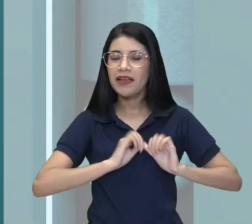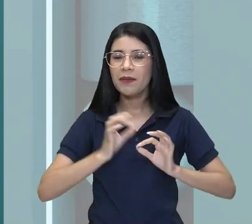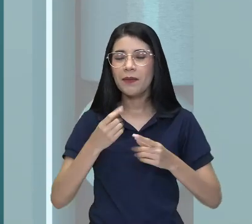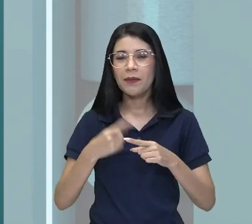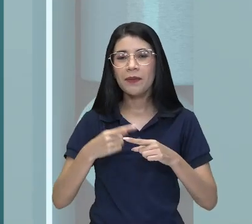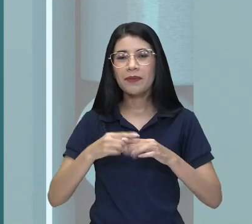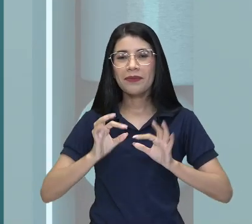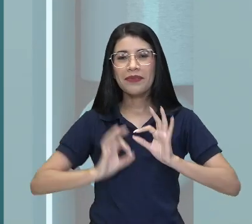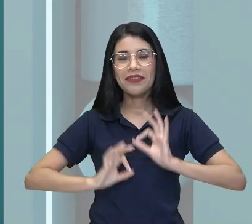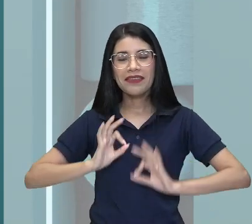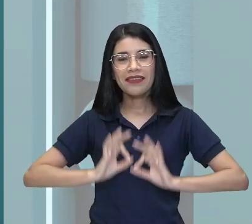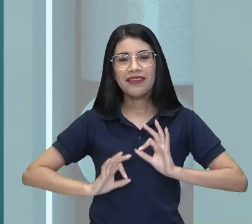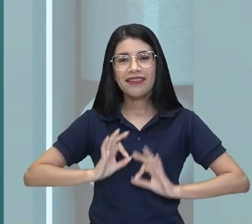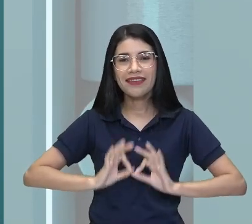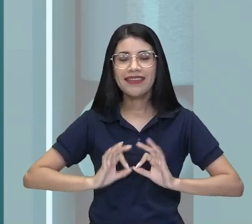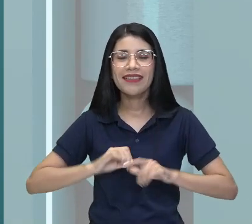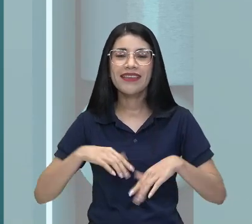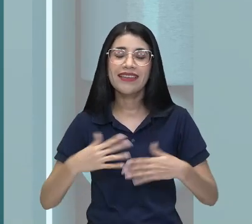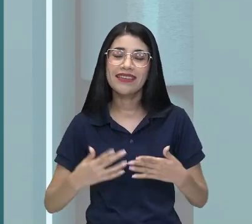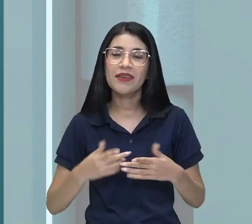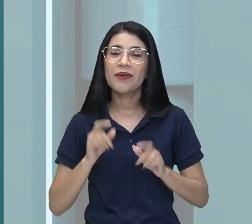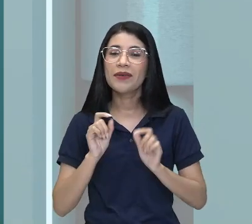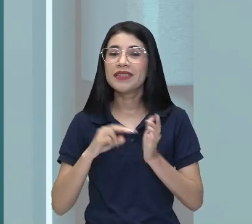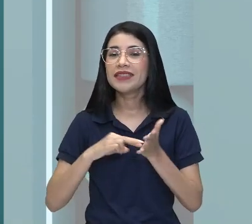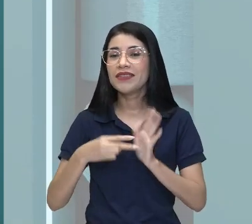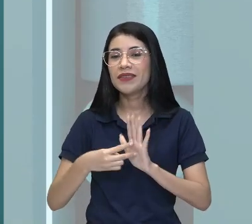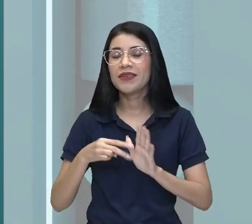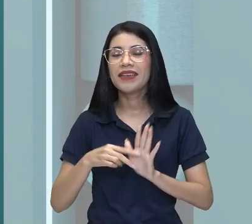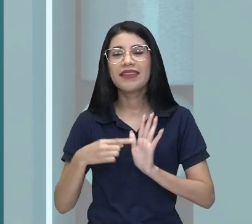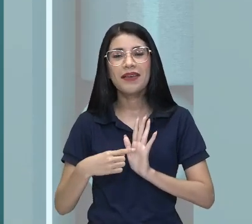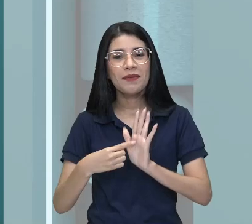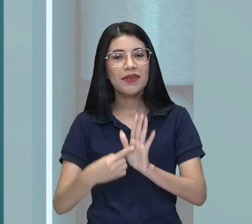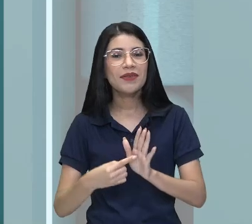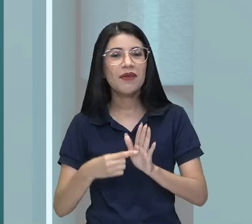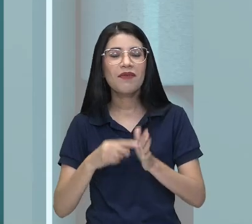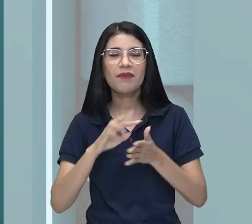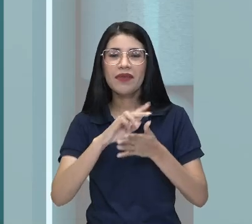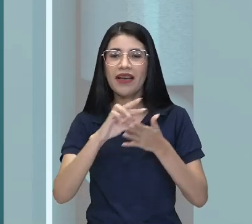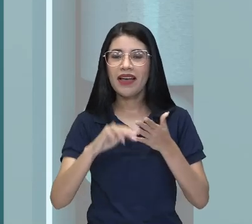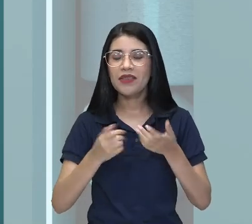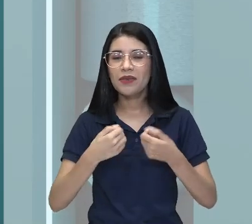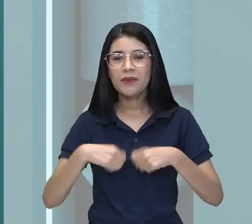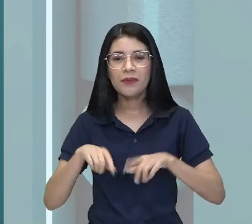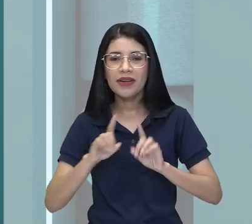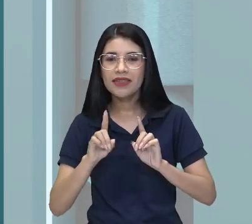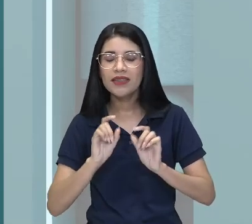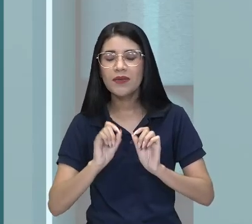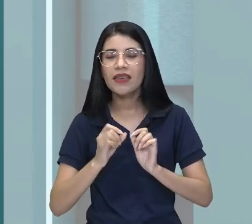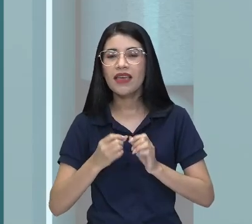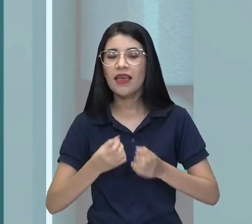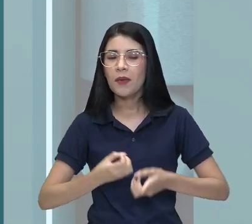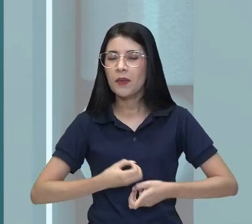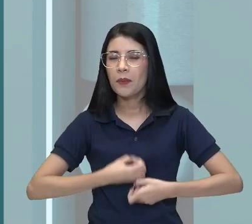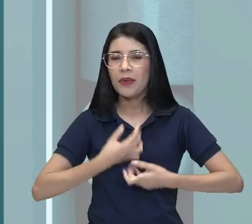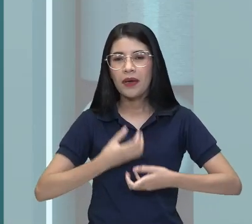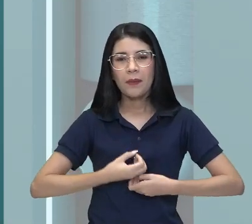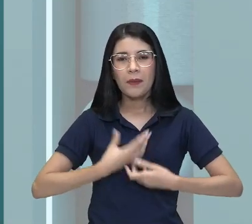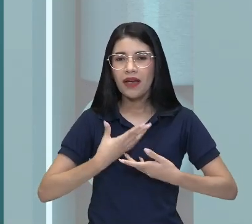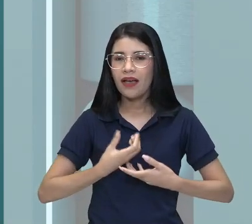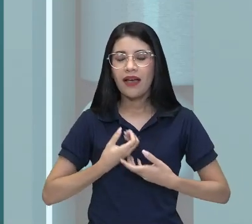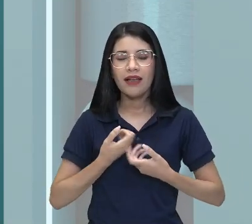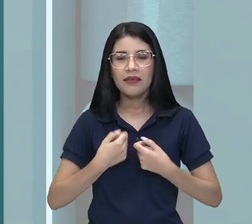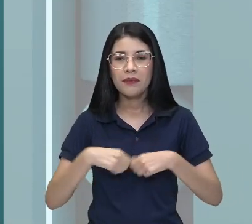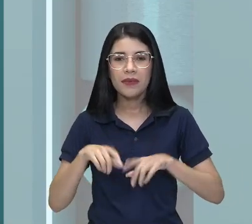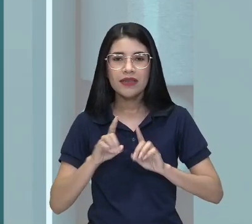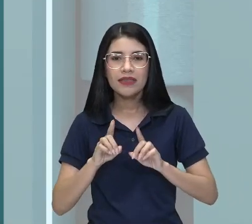arrumada. Então, quer dizer, você comunicou algo, não precisou, teus sentimentos, né, afloraram, você quis ver o